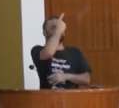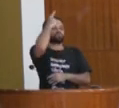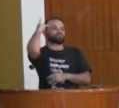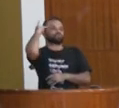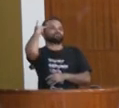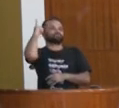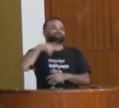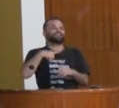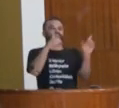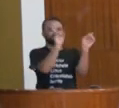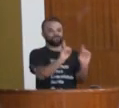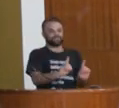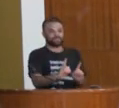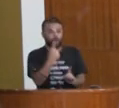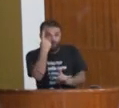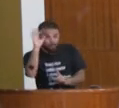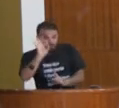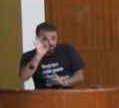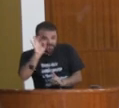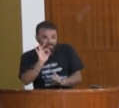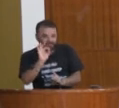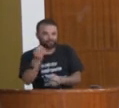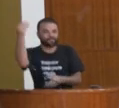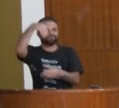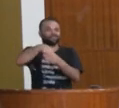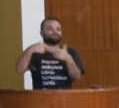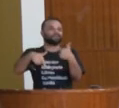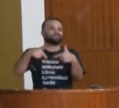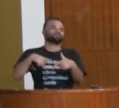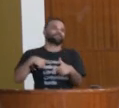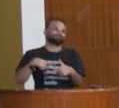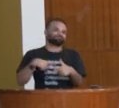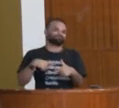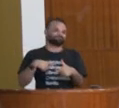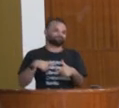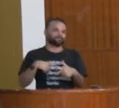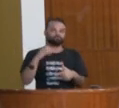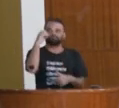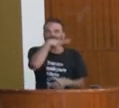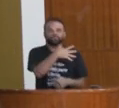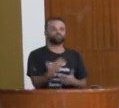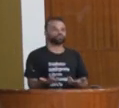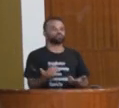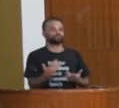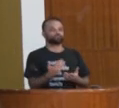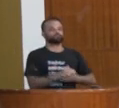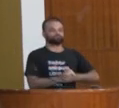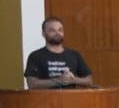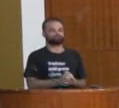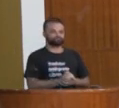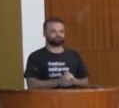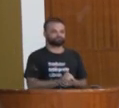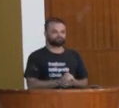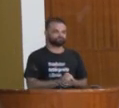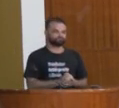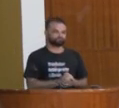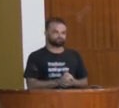dessa população está no mercado de trabalho. Olha que absurdo. Olha que